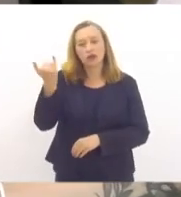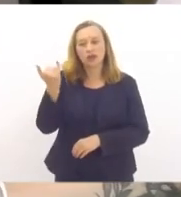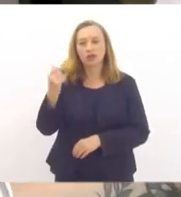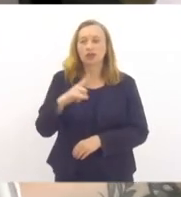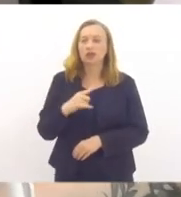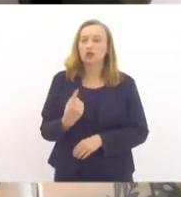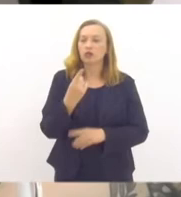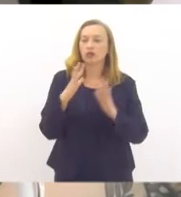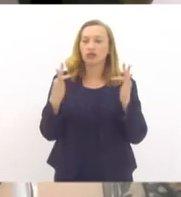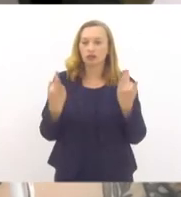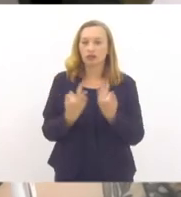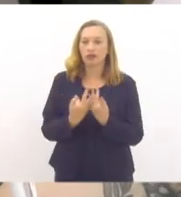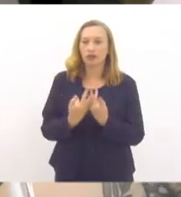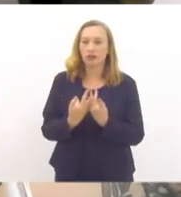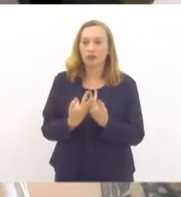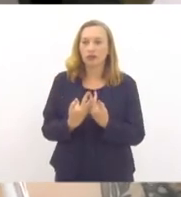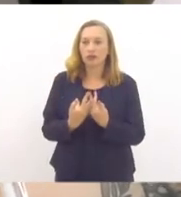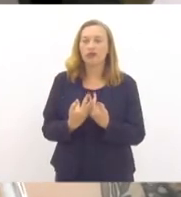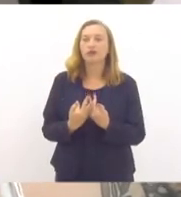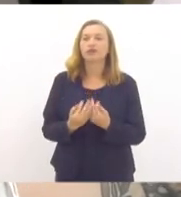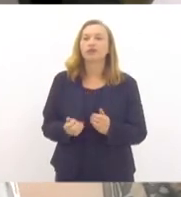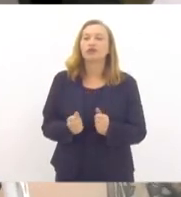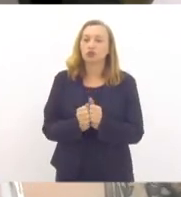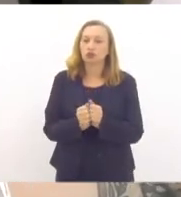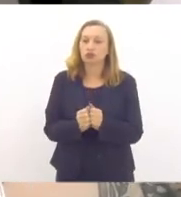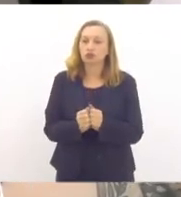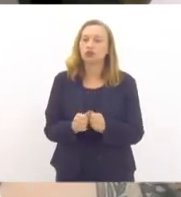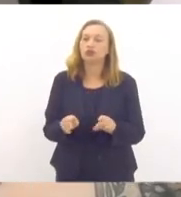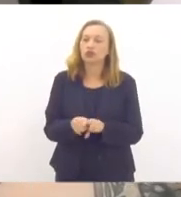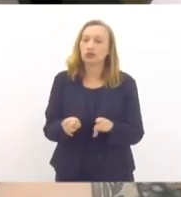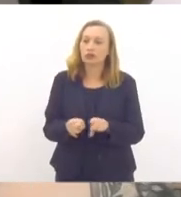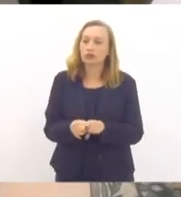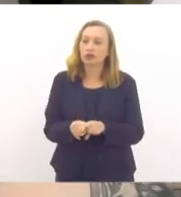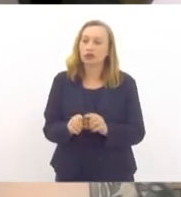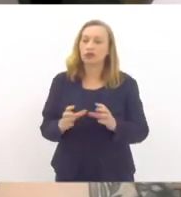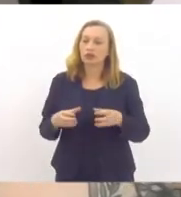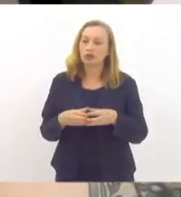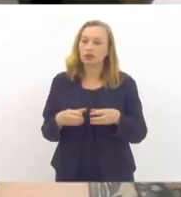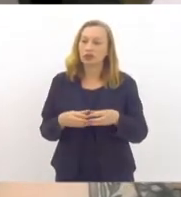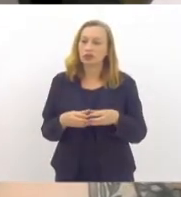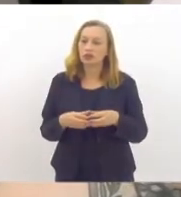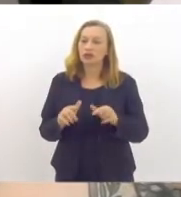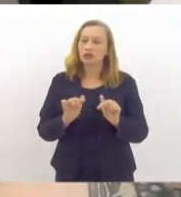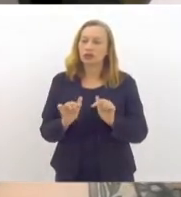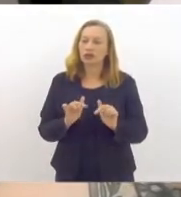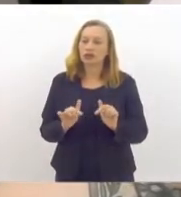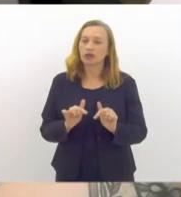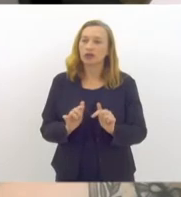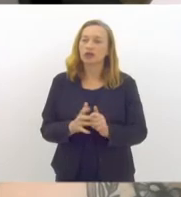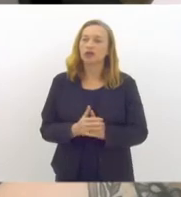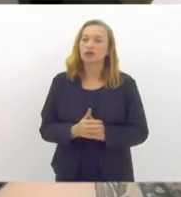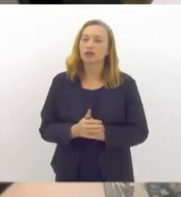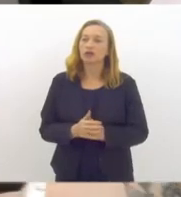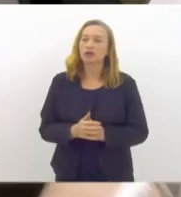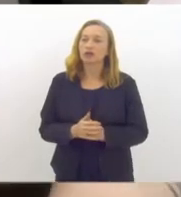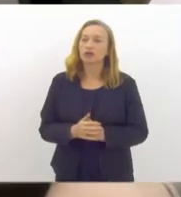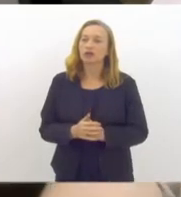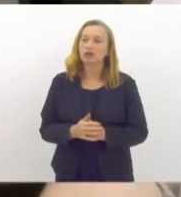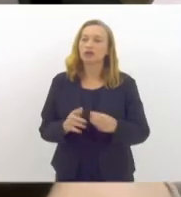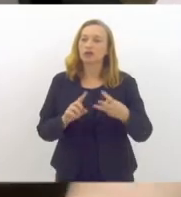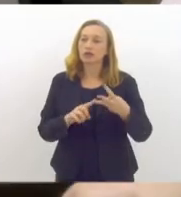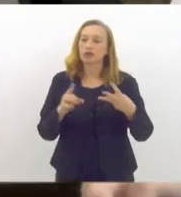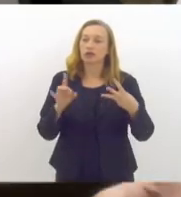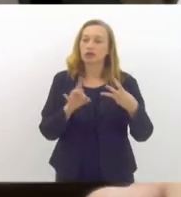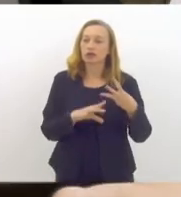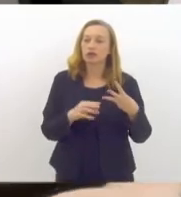um familiar participando também dessa equipe. E o meu